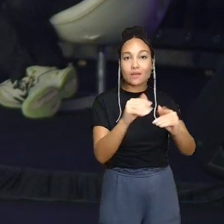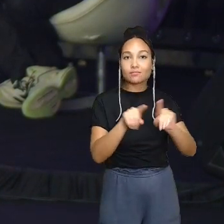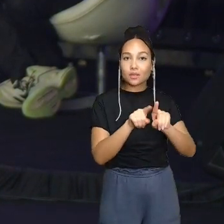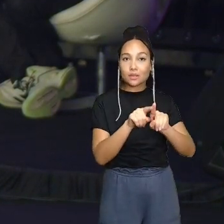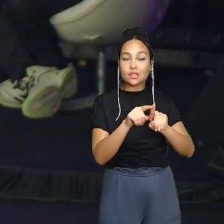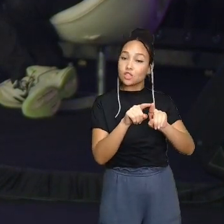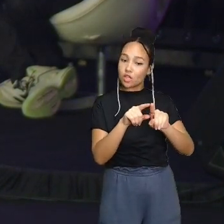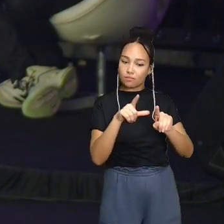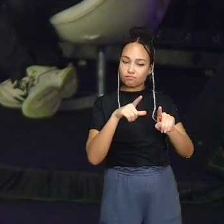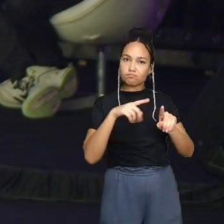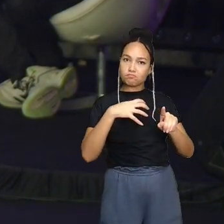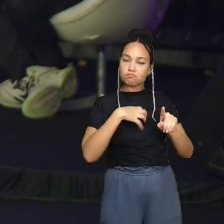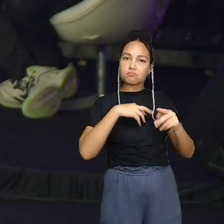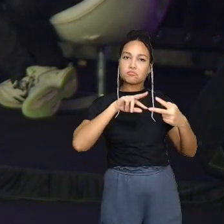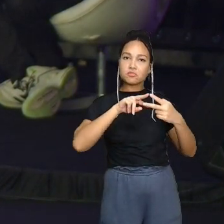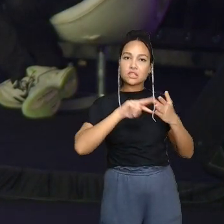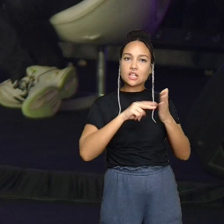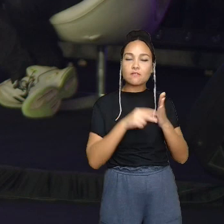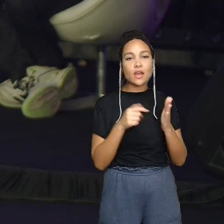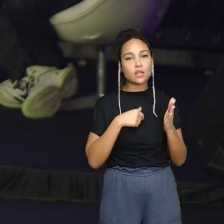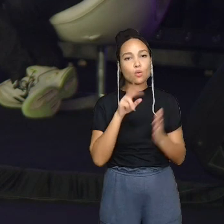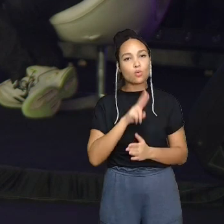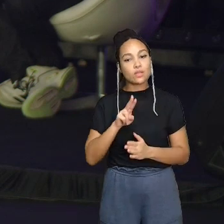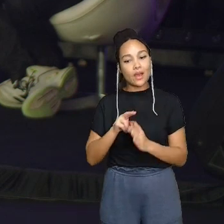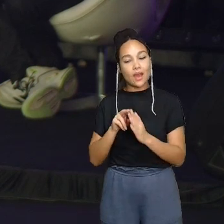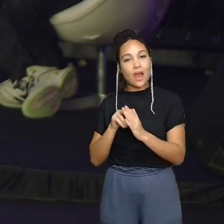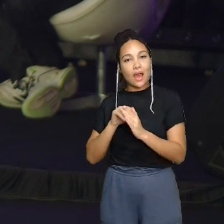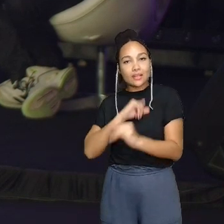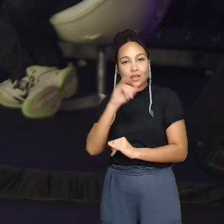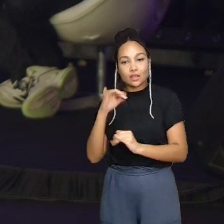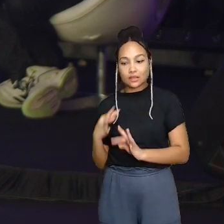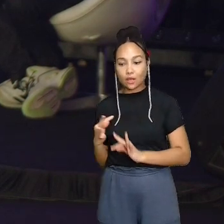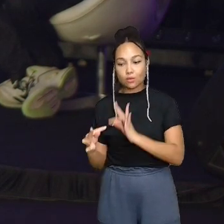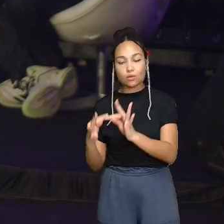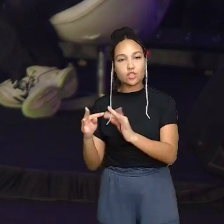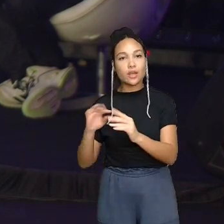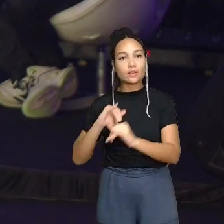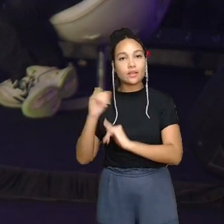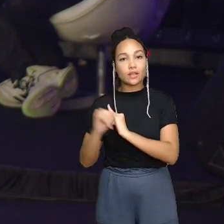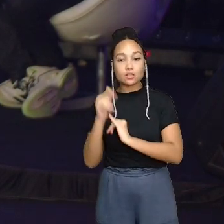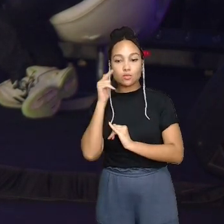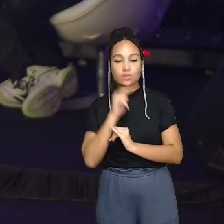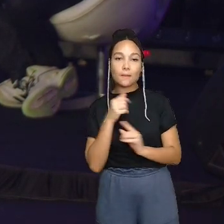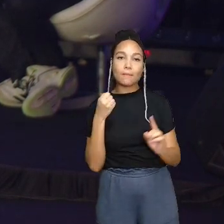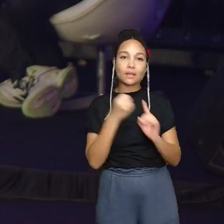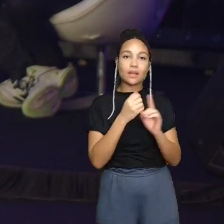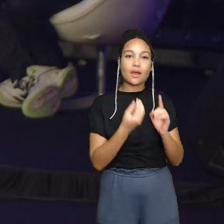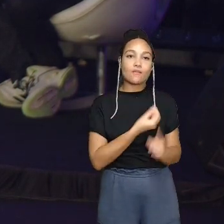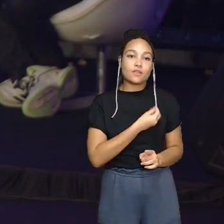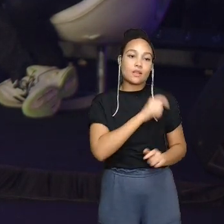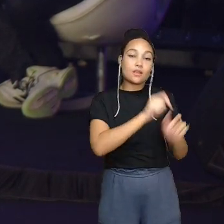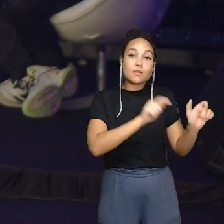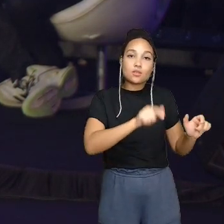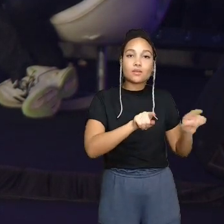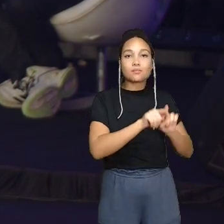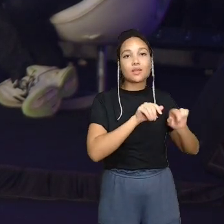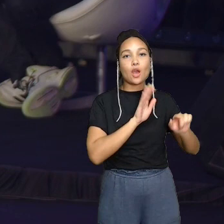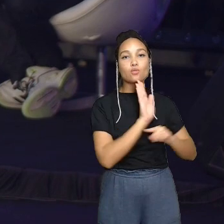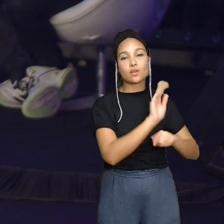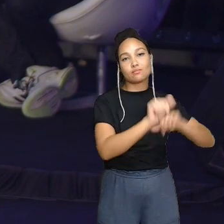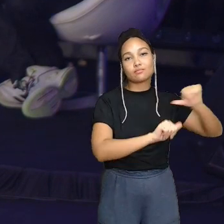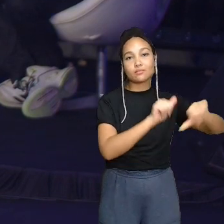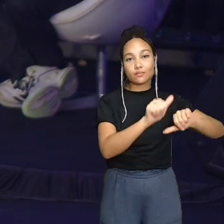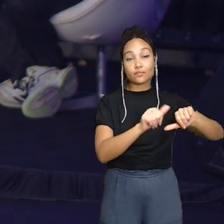fazendo uso da tecnologia para o impacto, para mudar a vida de outras pessoas. E aí hoje a gente fala muito sobre esse contexto de ter acesso